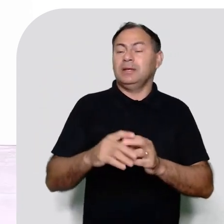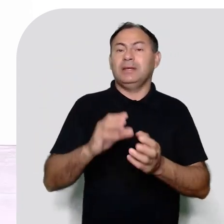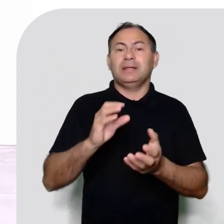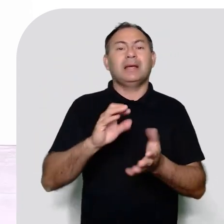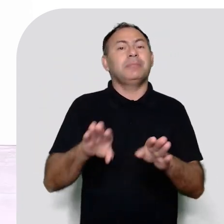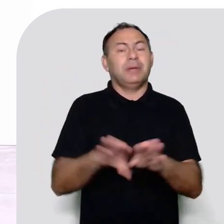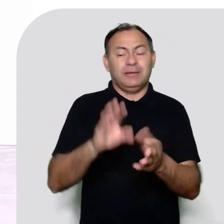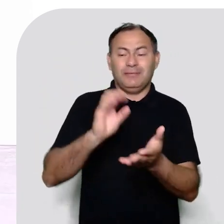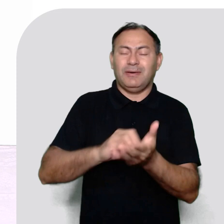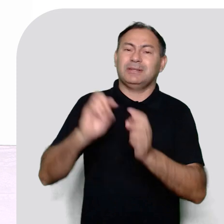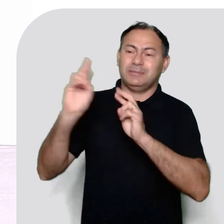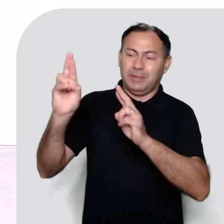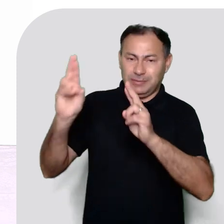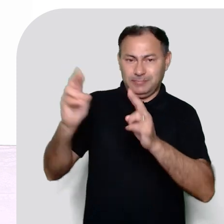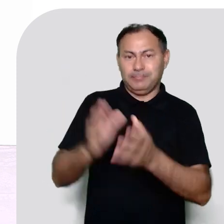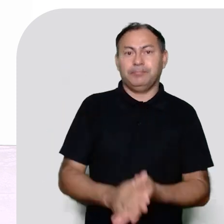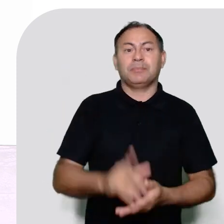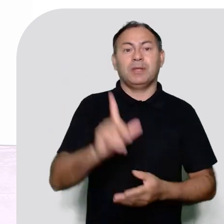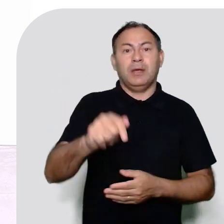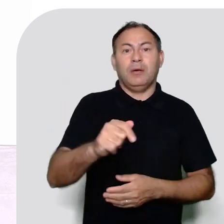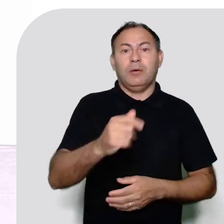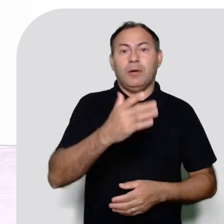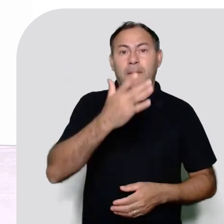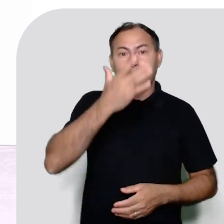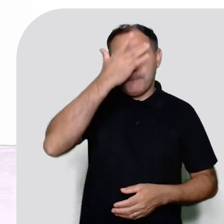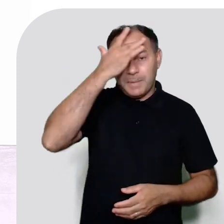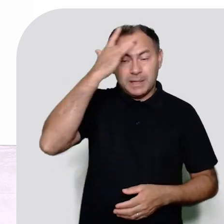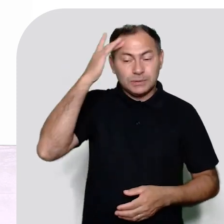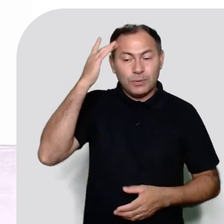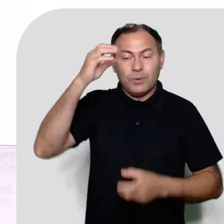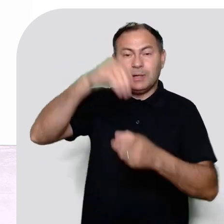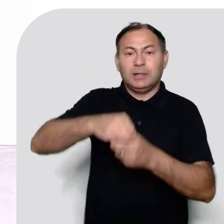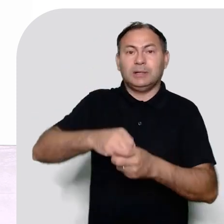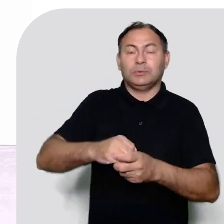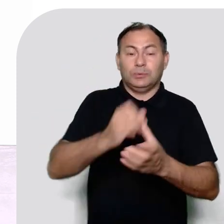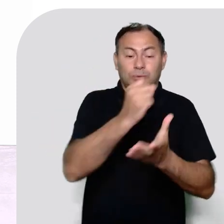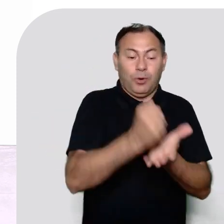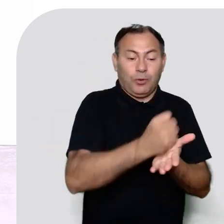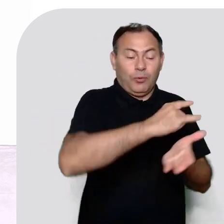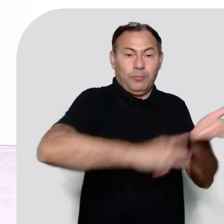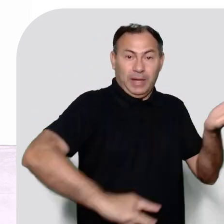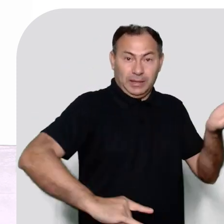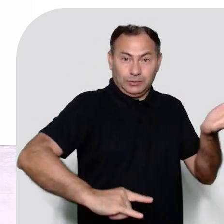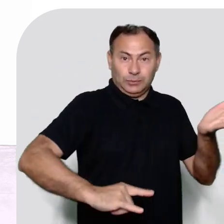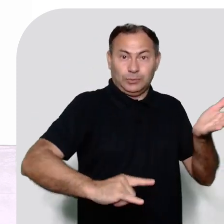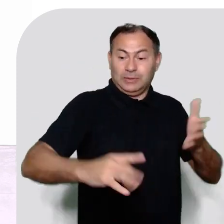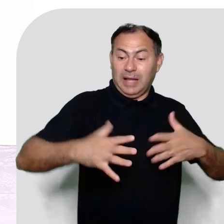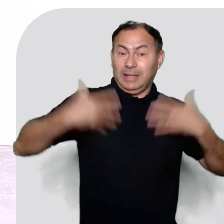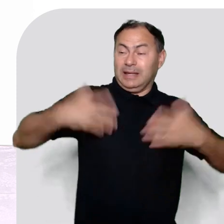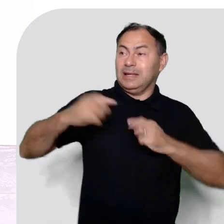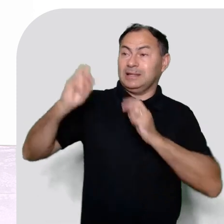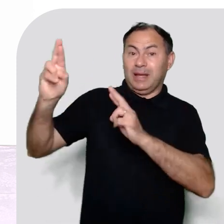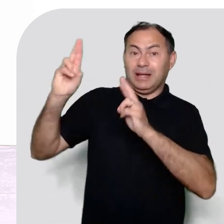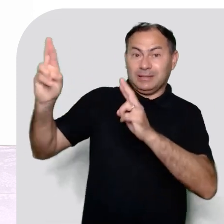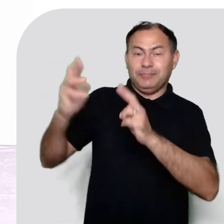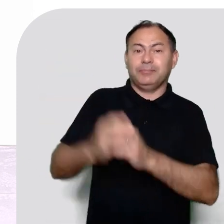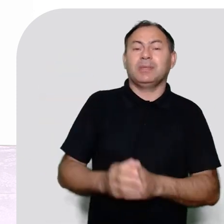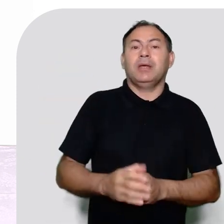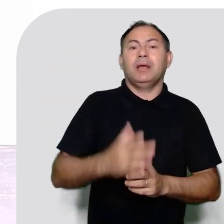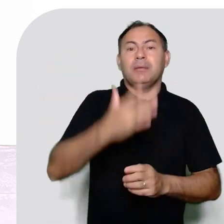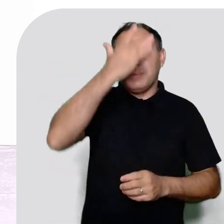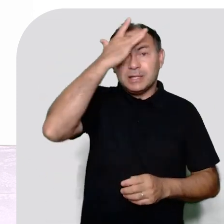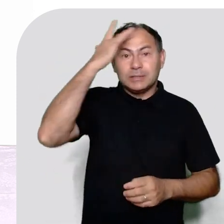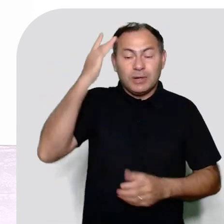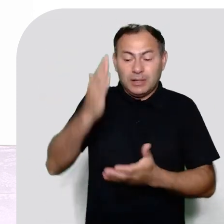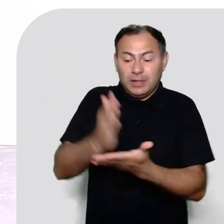desesperanças. Esse é o homem da Gaudium et Spes, um homem que ela vai dizer